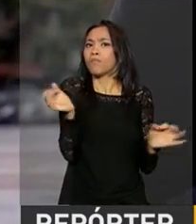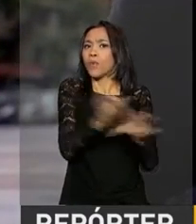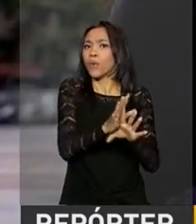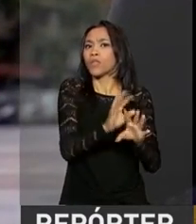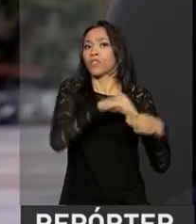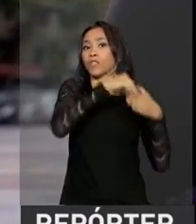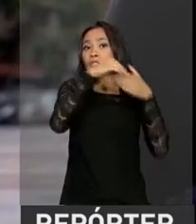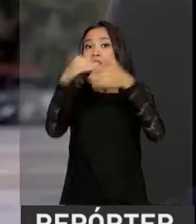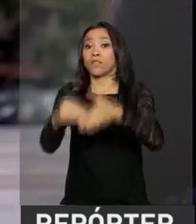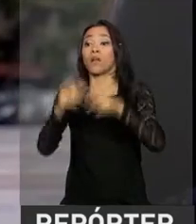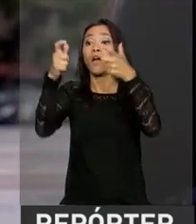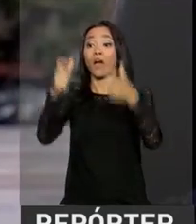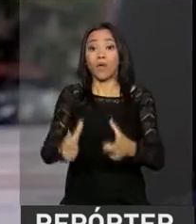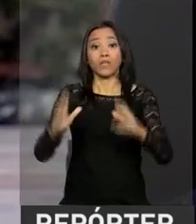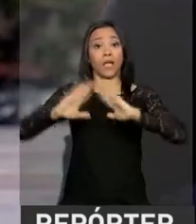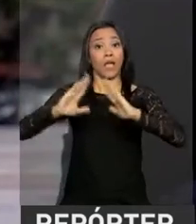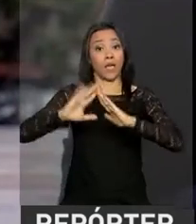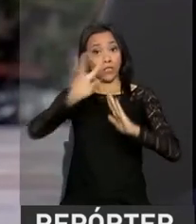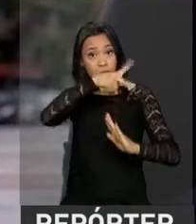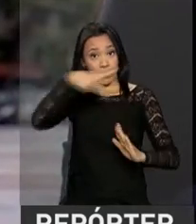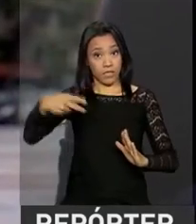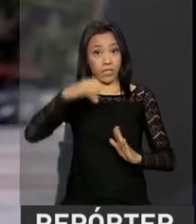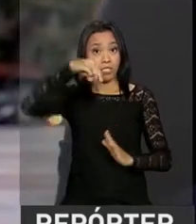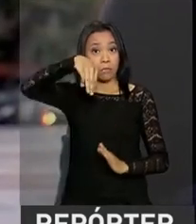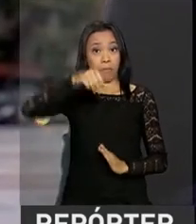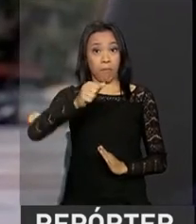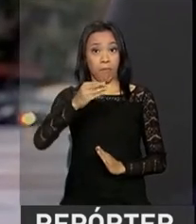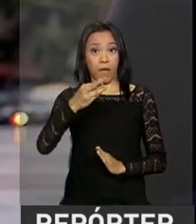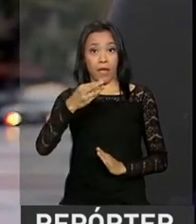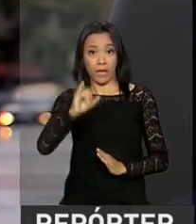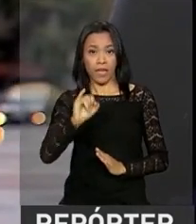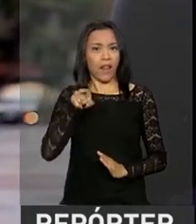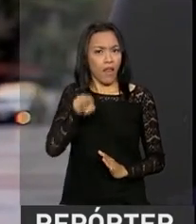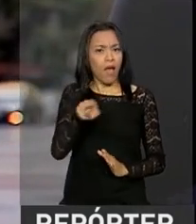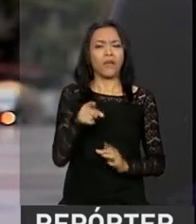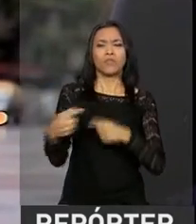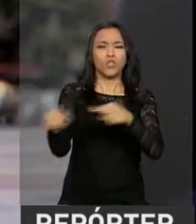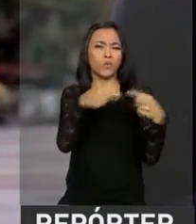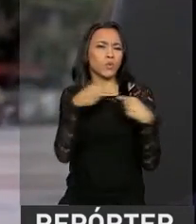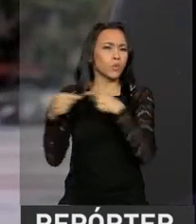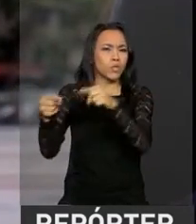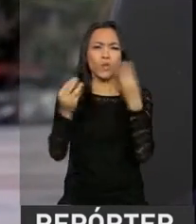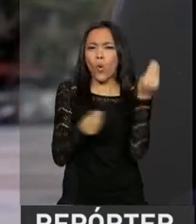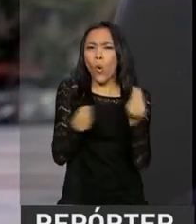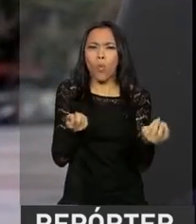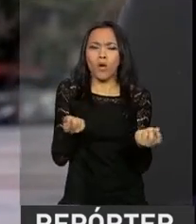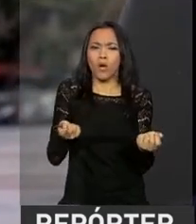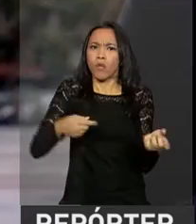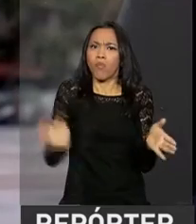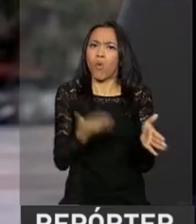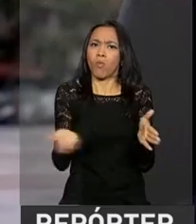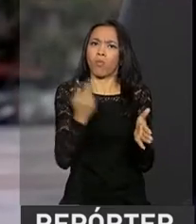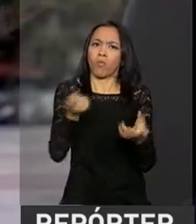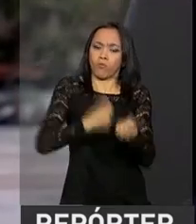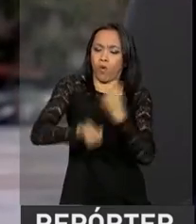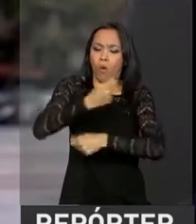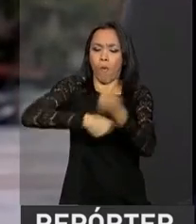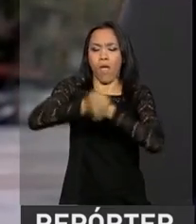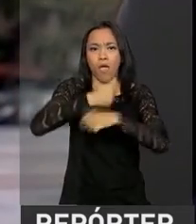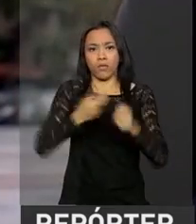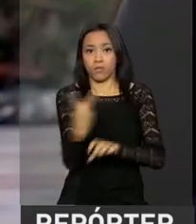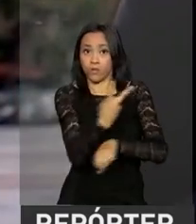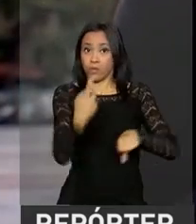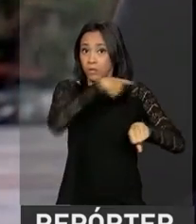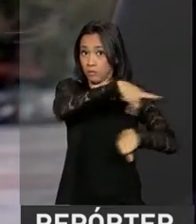do presidente da Argentina, Maurício Macri. Os dois vão discutir ações para aumentar o fluxo de comércio e de investimentos entre os